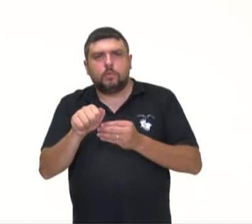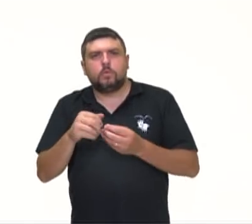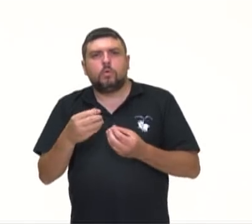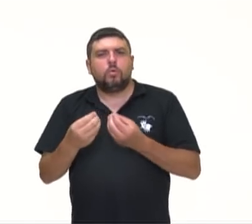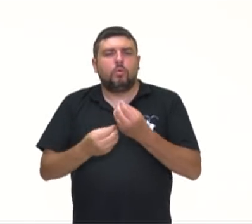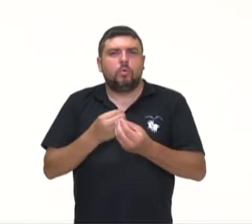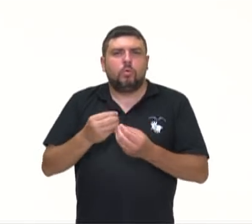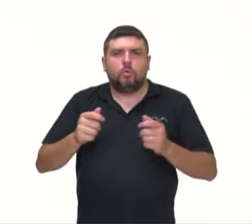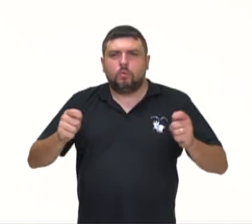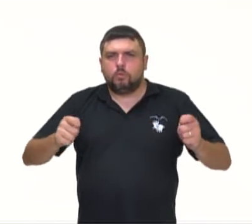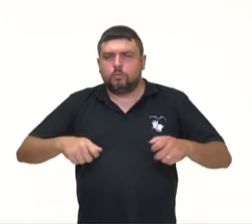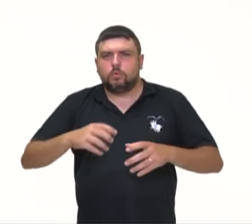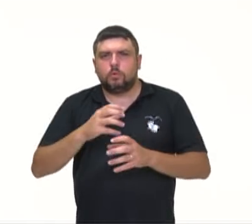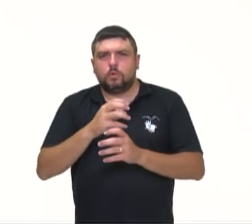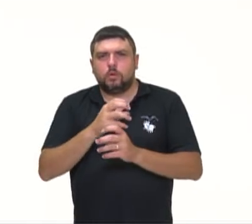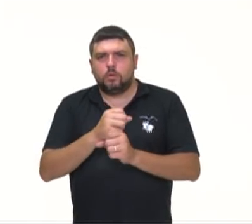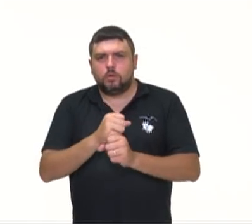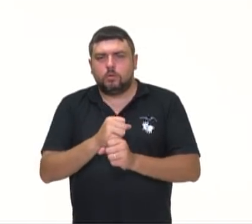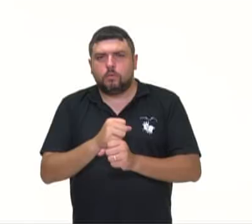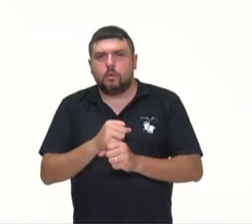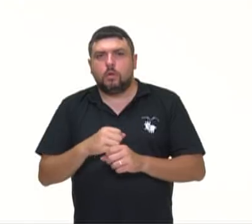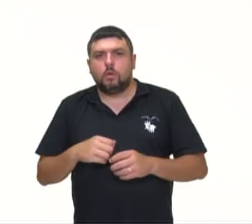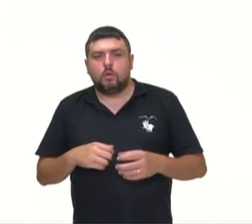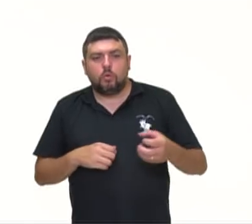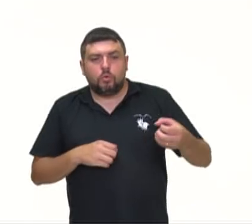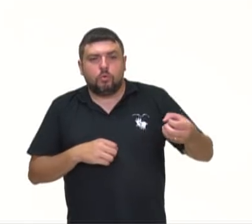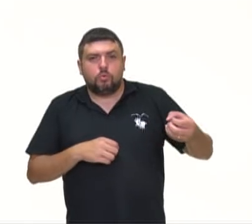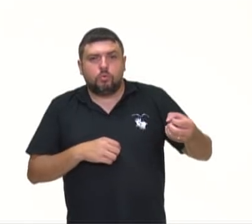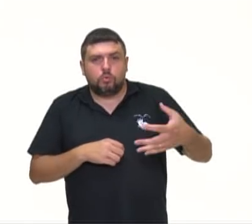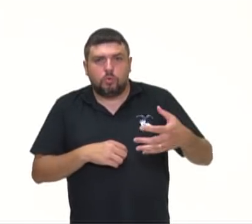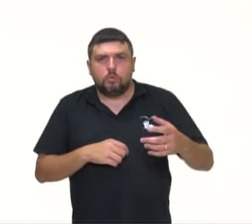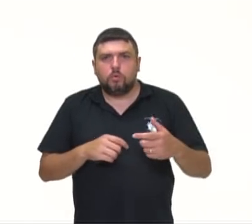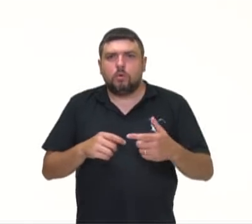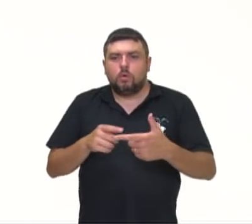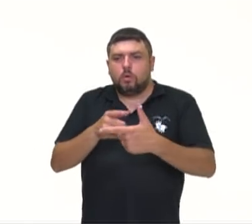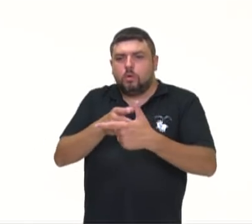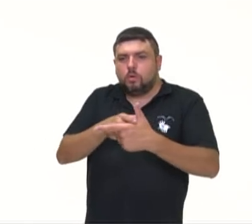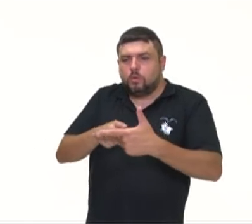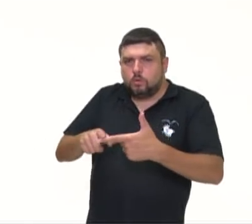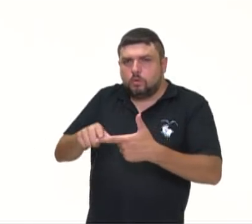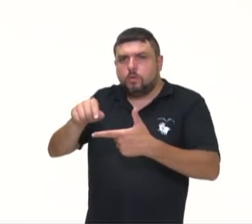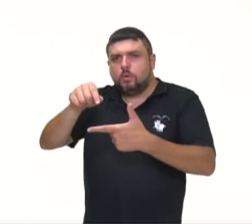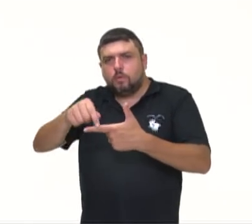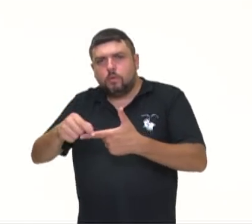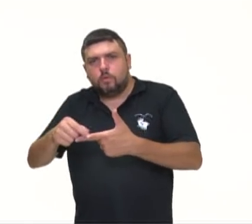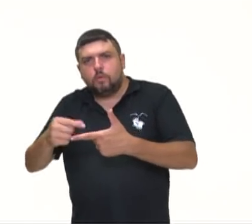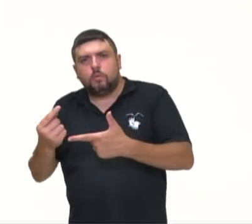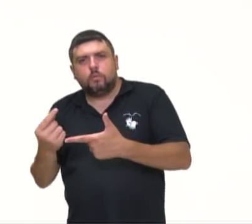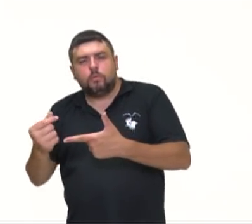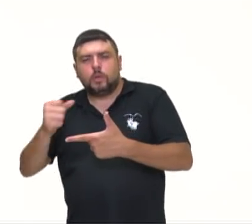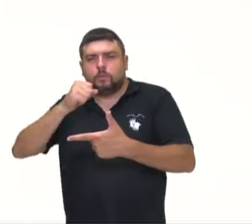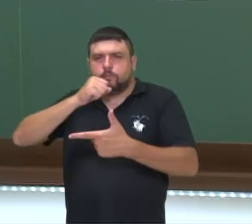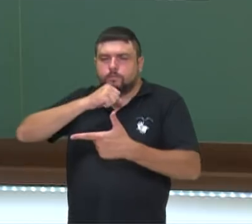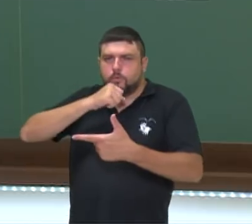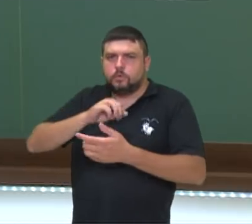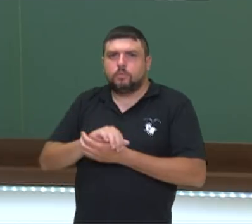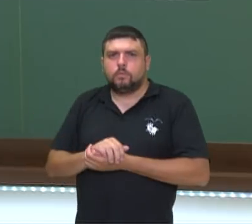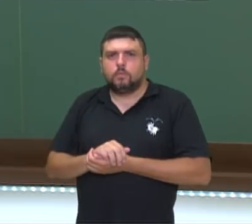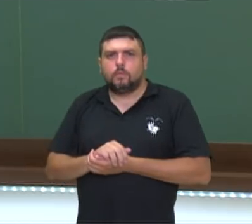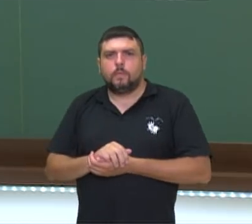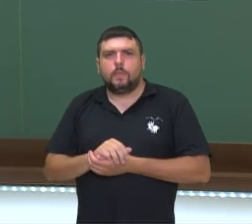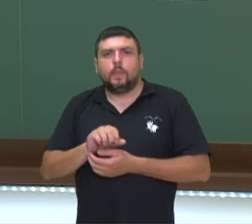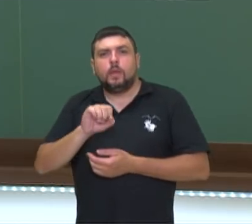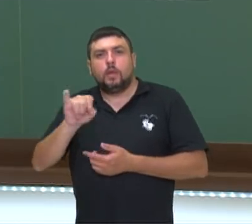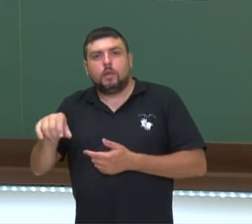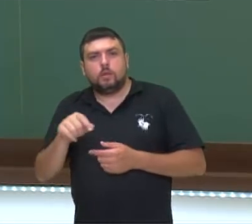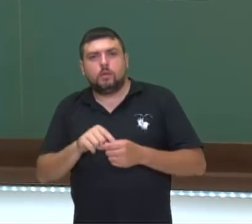ele calculando o valor novo dividido pelo valor antigo. Se o F, se esse fator for